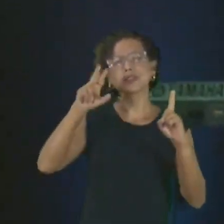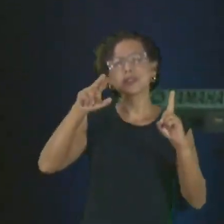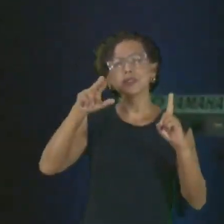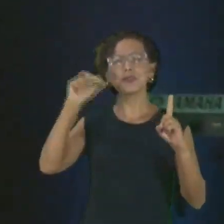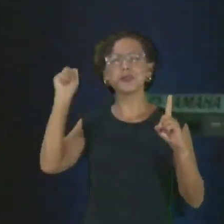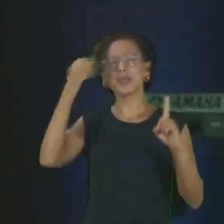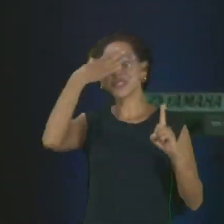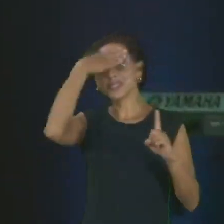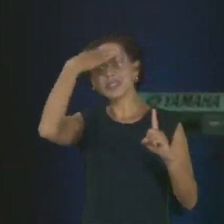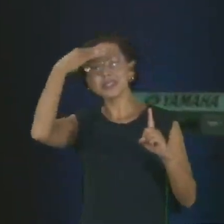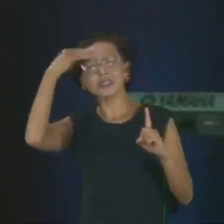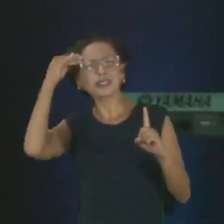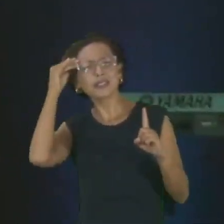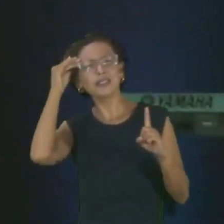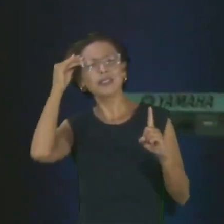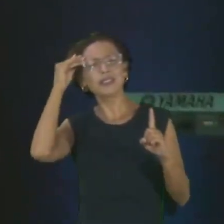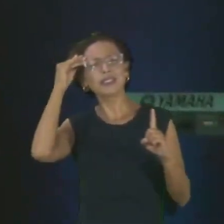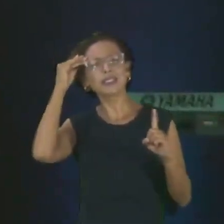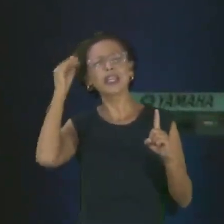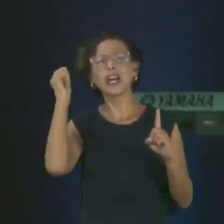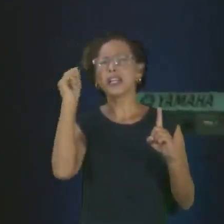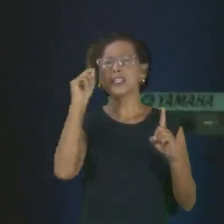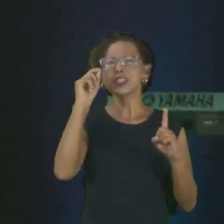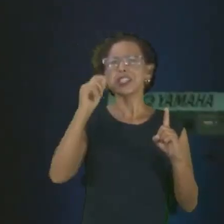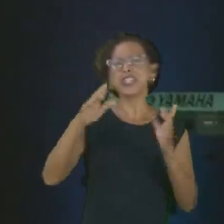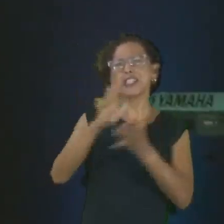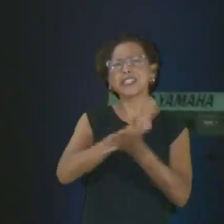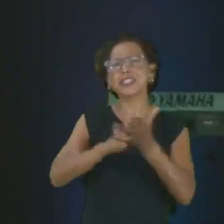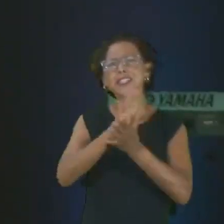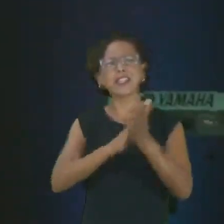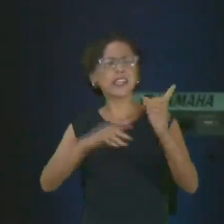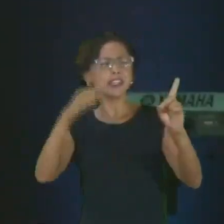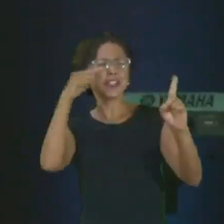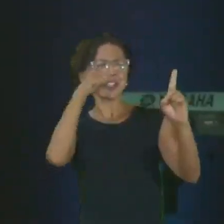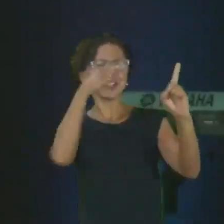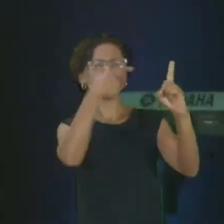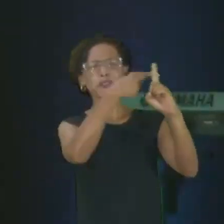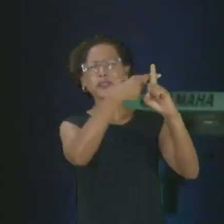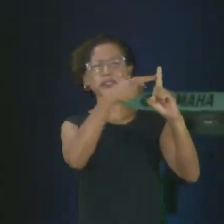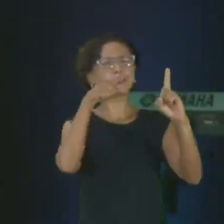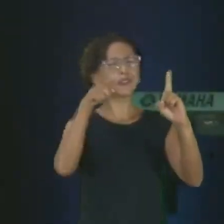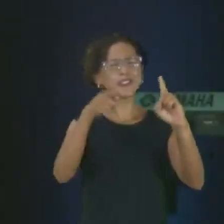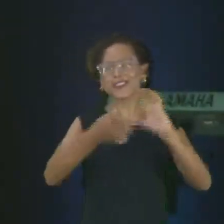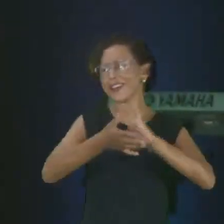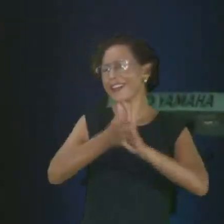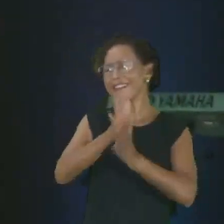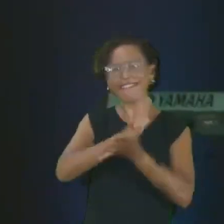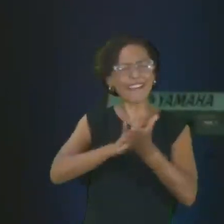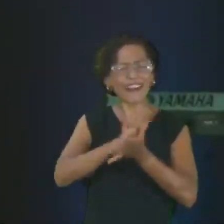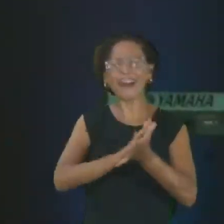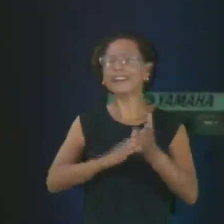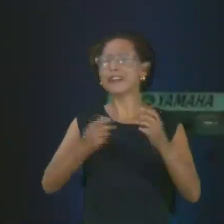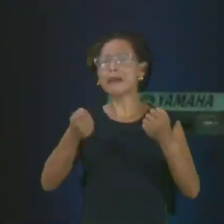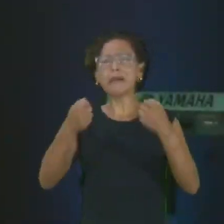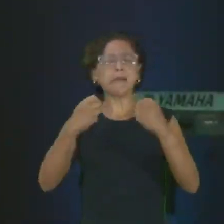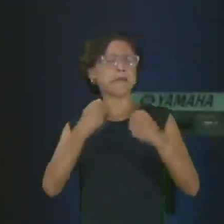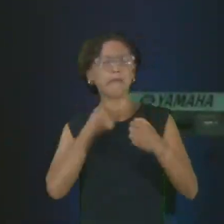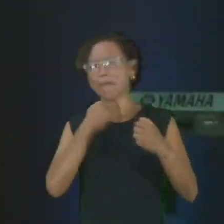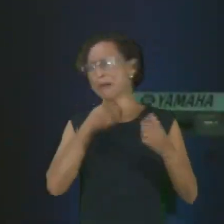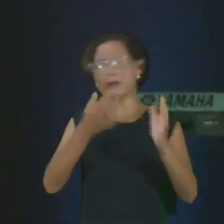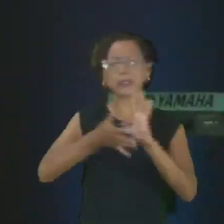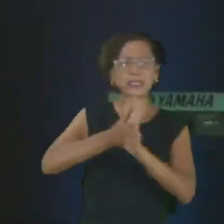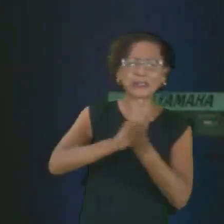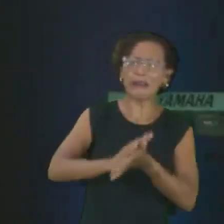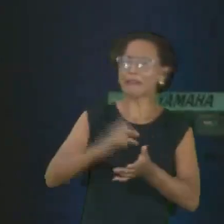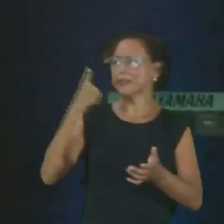se esqueça que sem Ele você não é nada, não pode nada, não